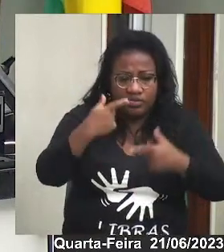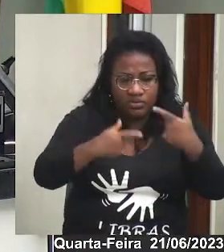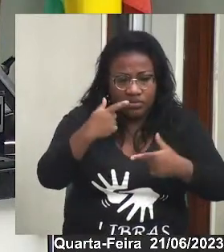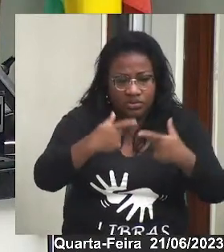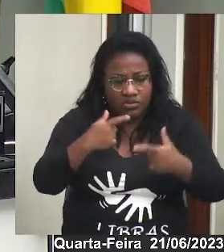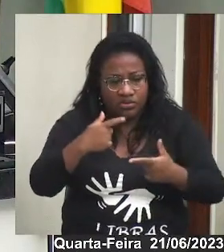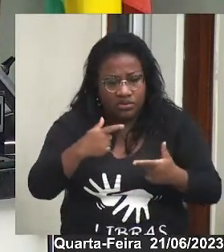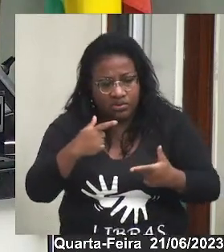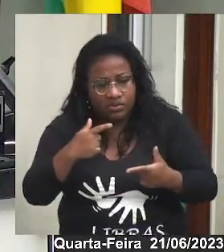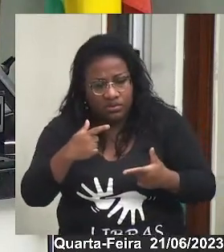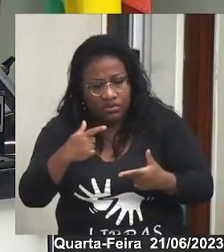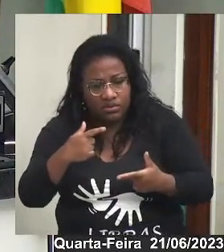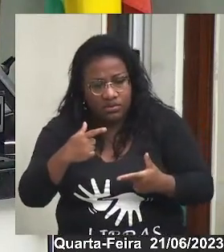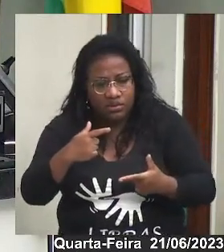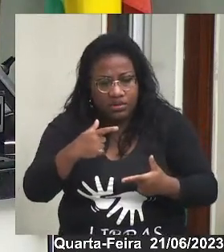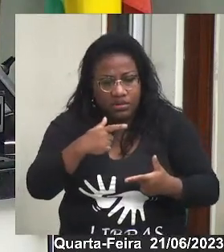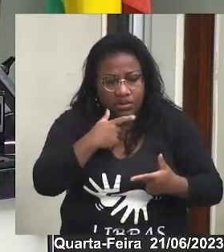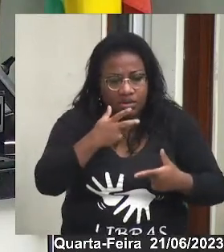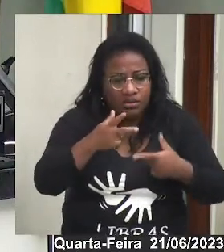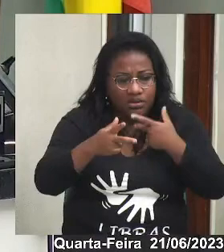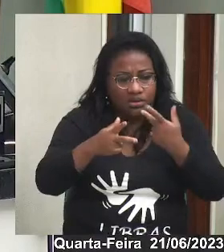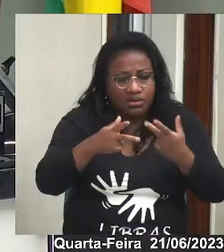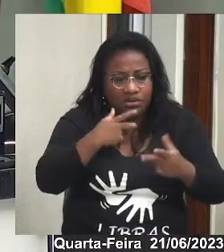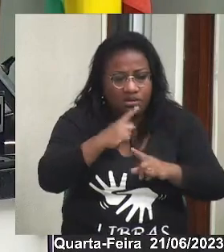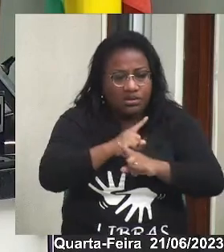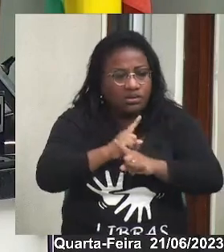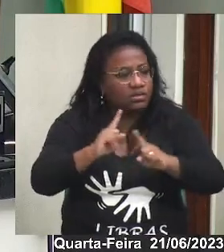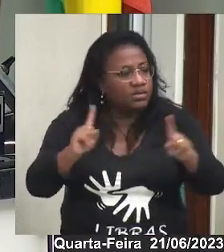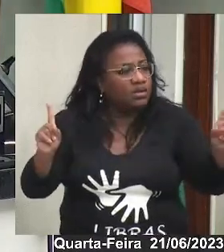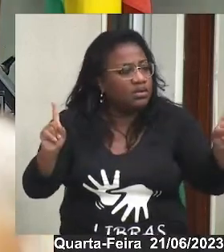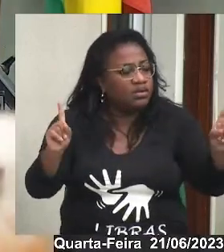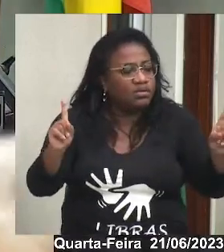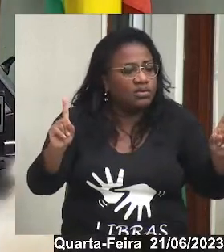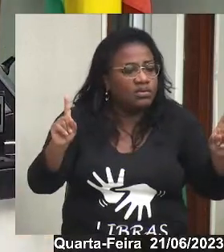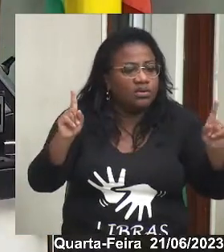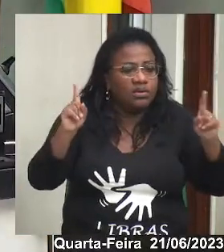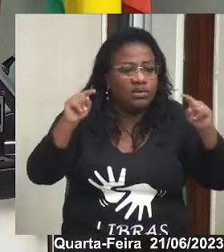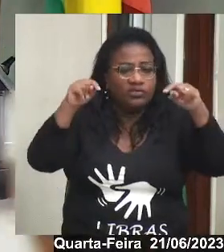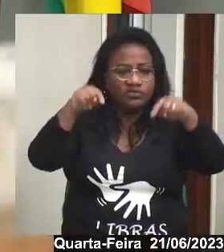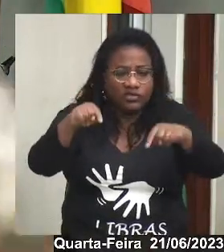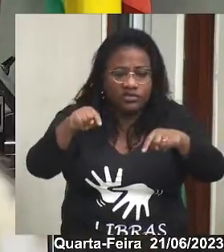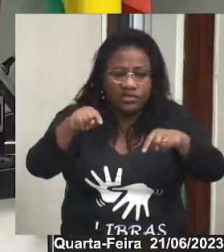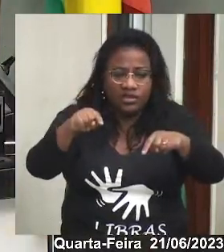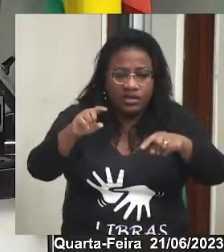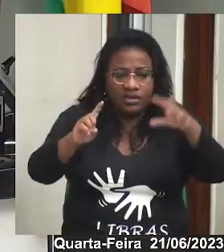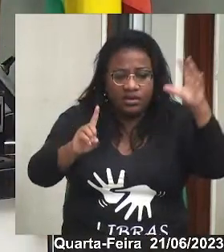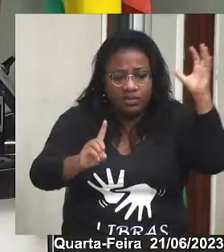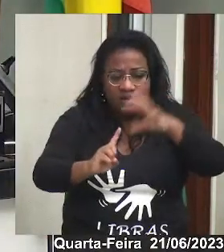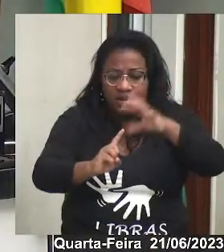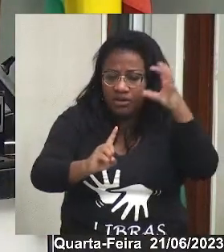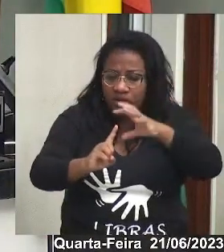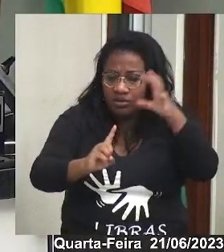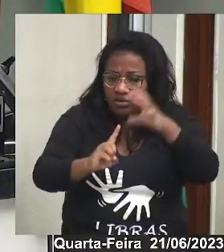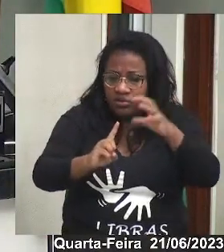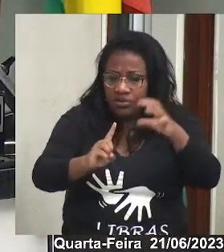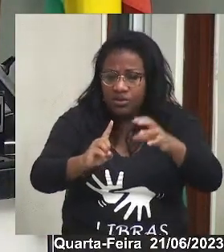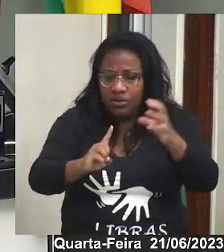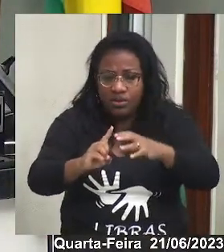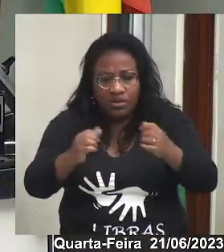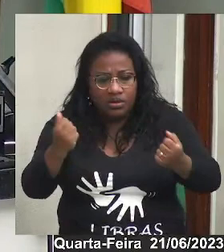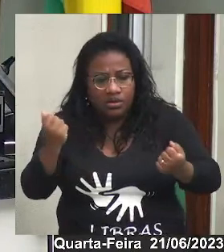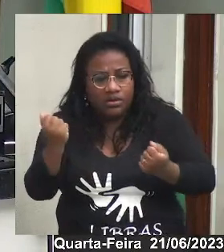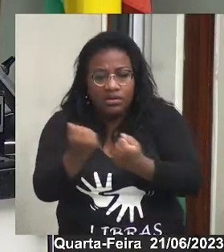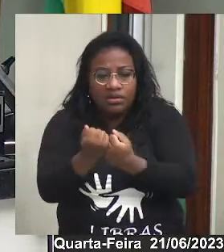pega e ataca. O senhor pega e ataca. Não, eu não te dou parte, não. É que ontem não resolveu nada, porque o senhor não dá. Né? O senhor ataca o vice-prefeito, isso aí é um